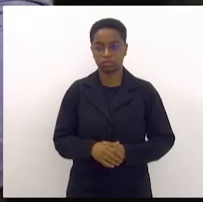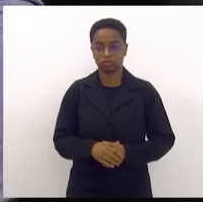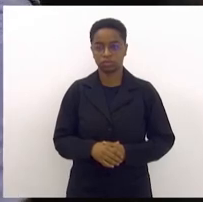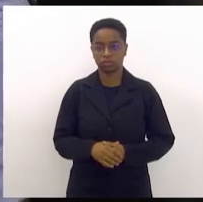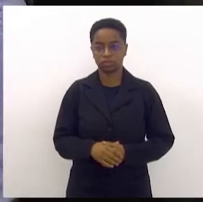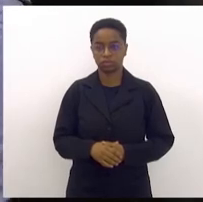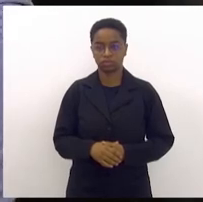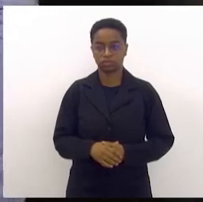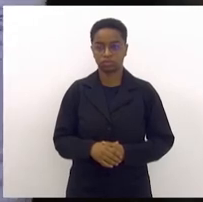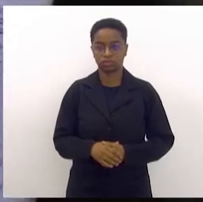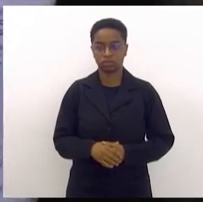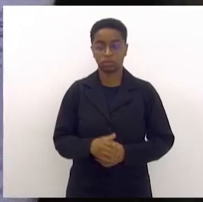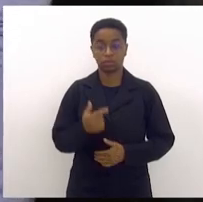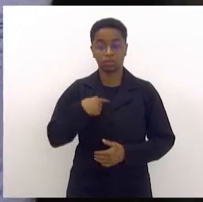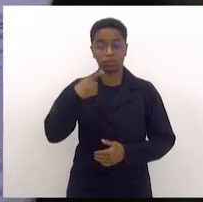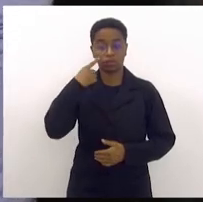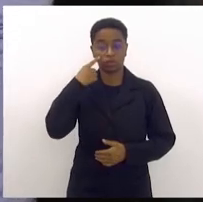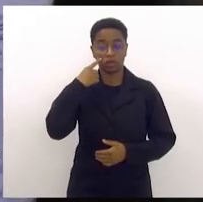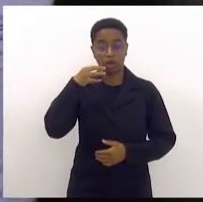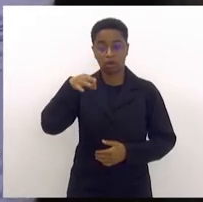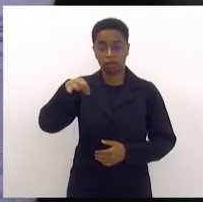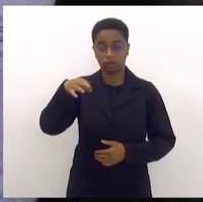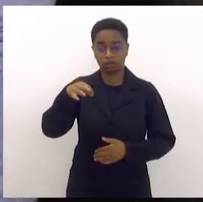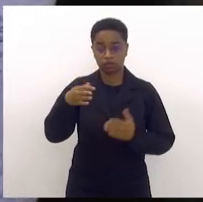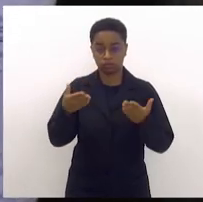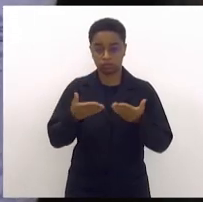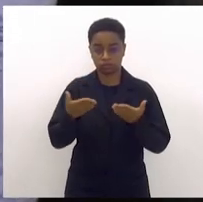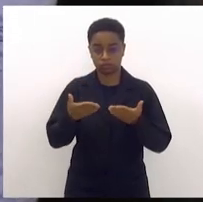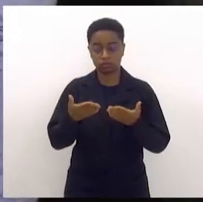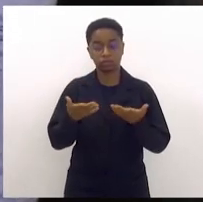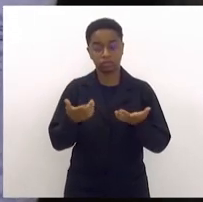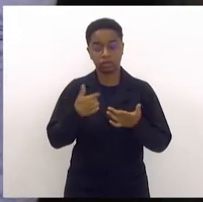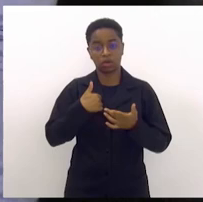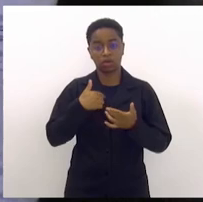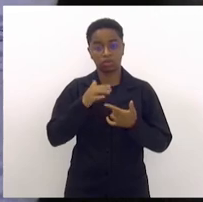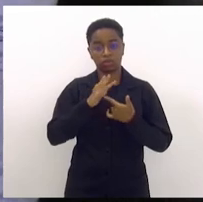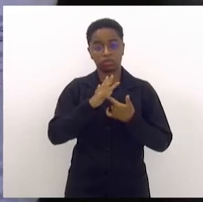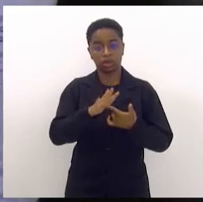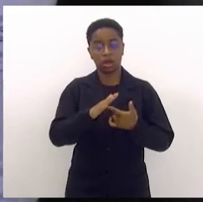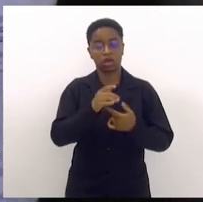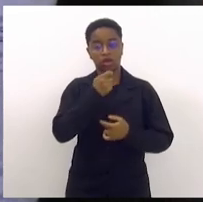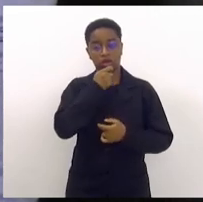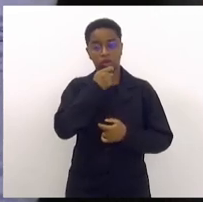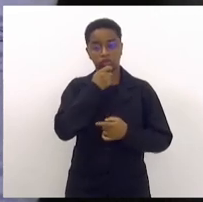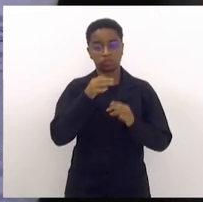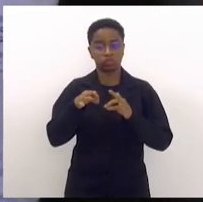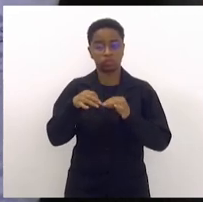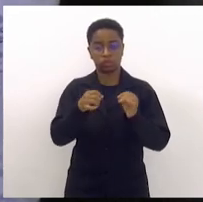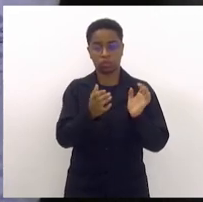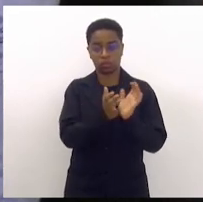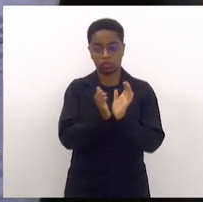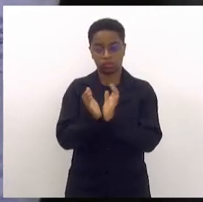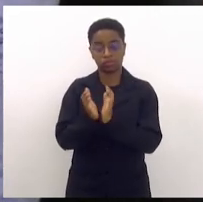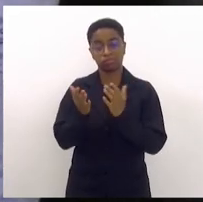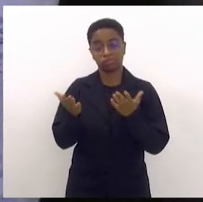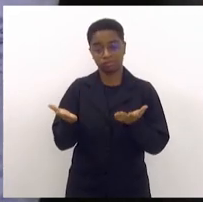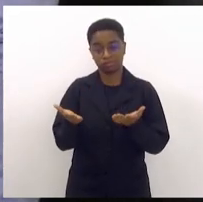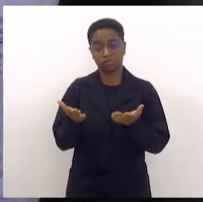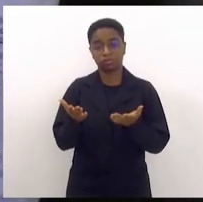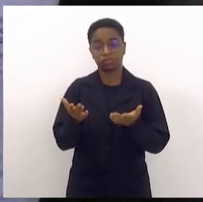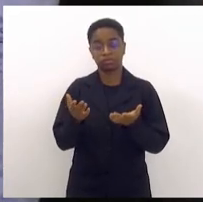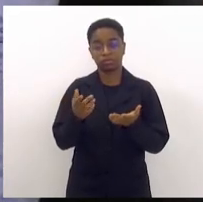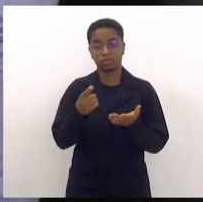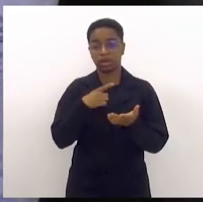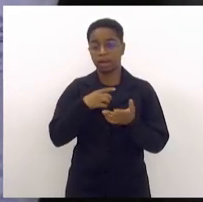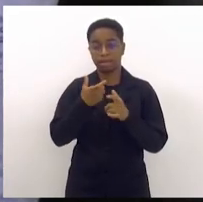Fui olhar o ponto agora, a pasta de ponto, vou passar esse áudio para todos os grupos. E muitos não assinaram, a